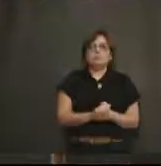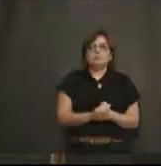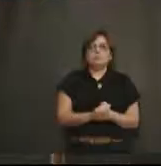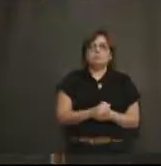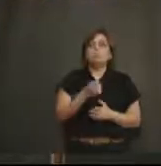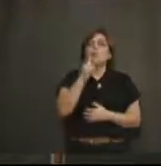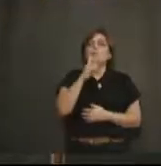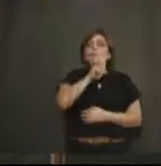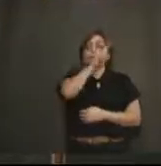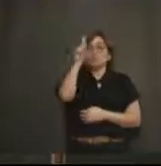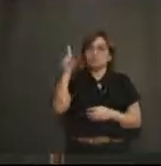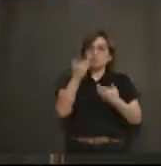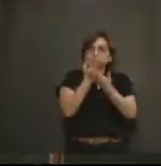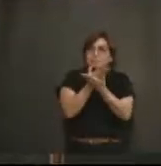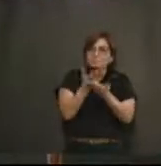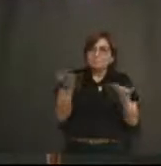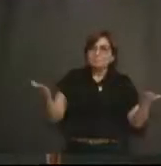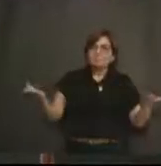Bom dia a todas e a todos.